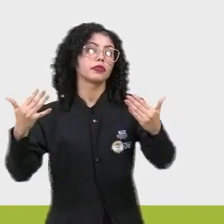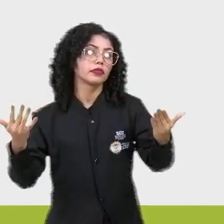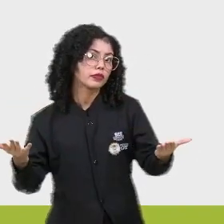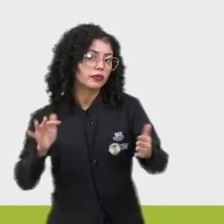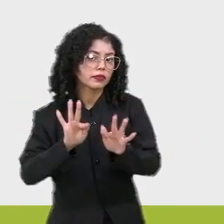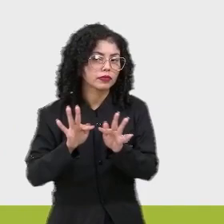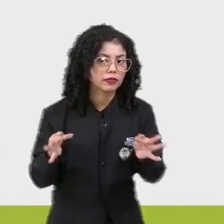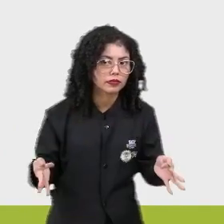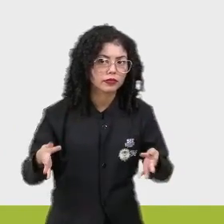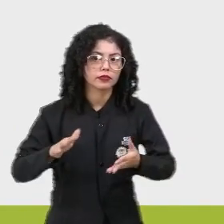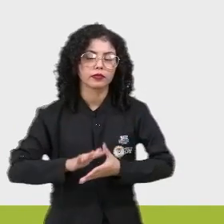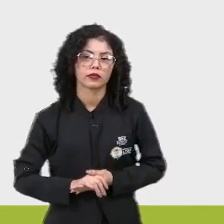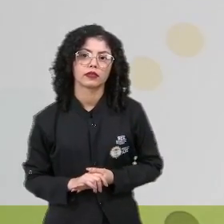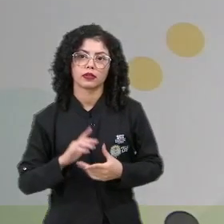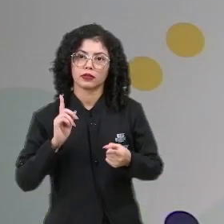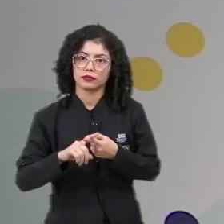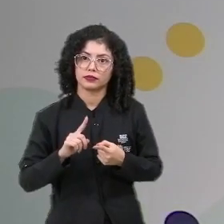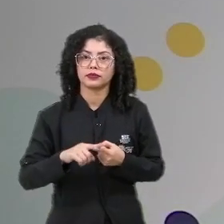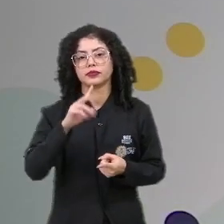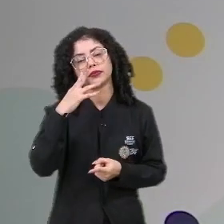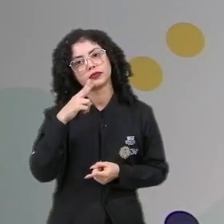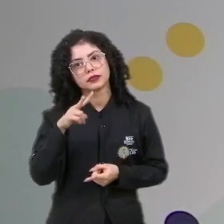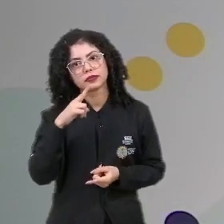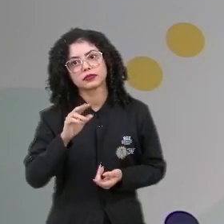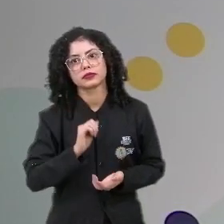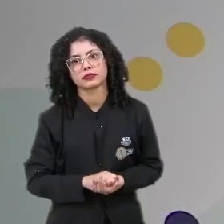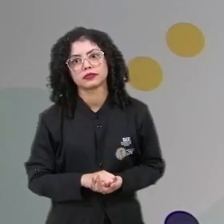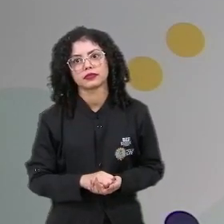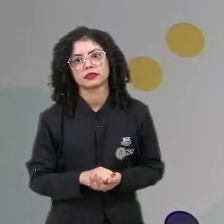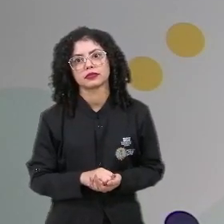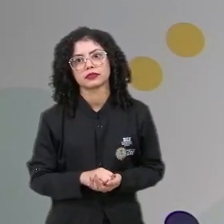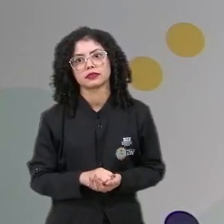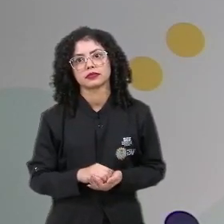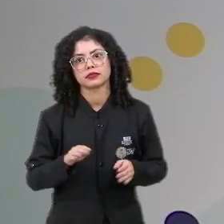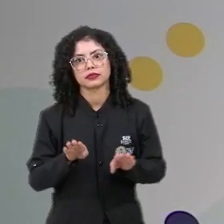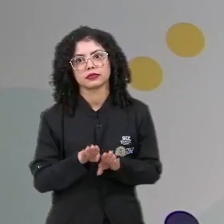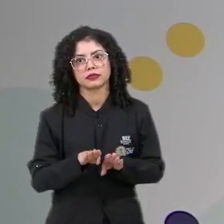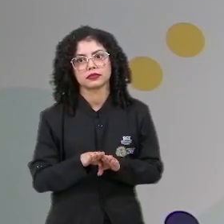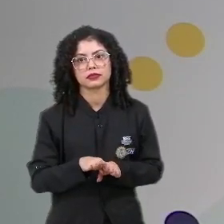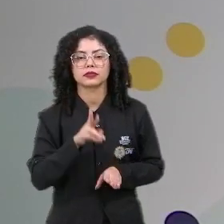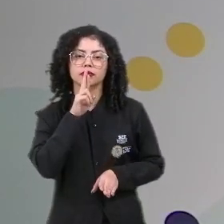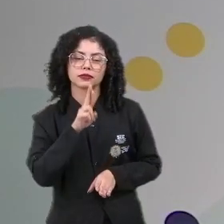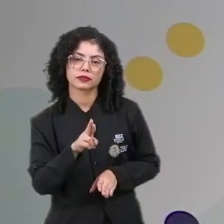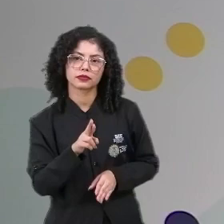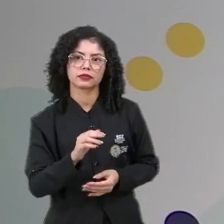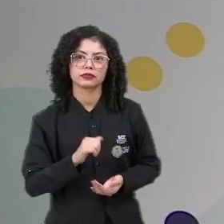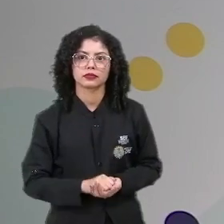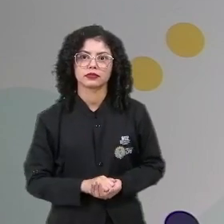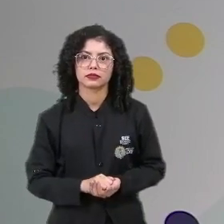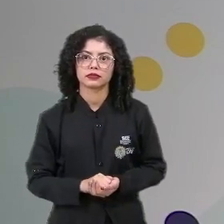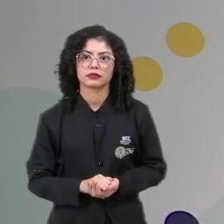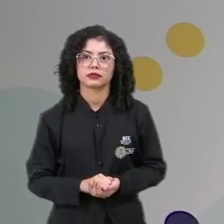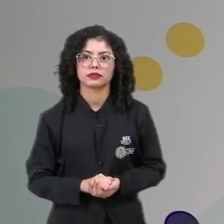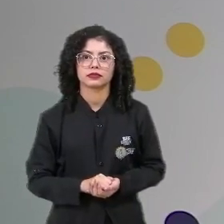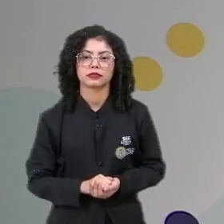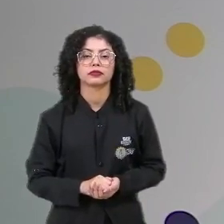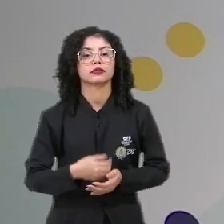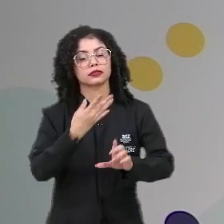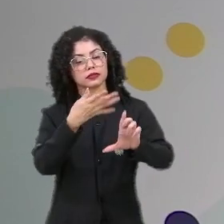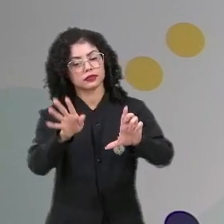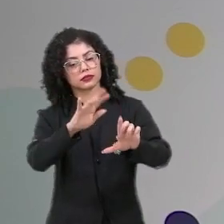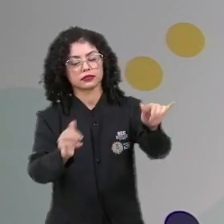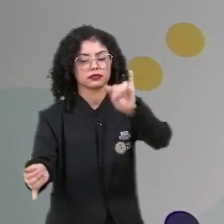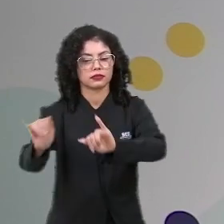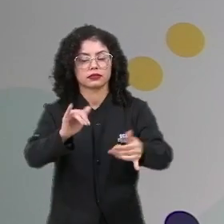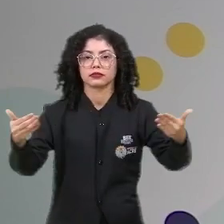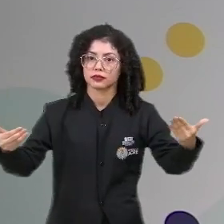bem simples. Por quê? Porque nós vimos muito bem, tá? A resposta da questão. A tabela